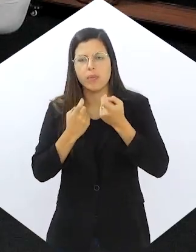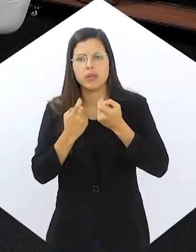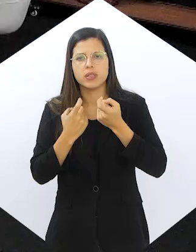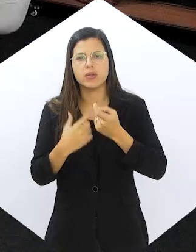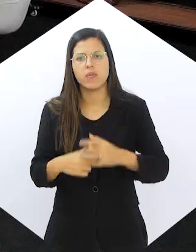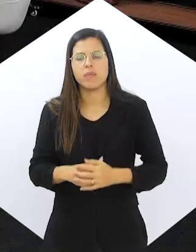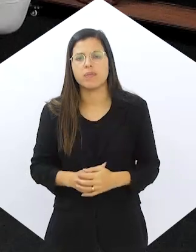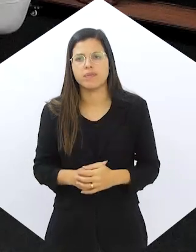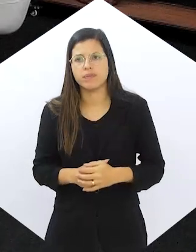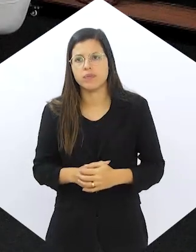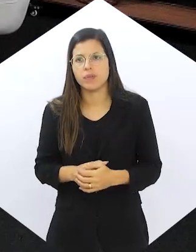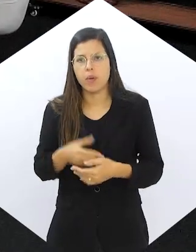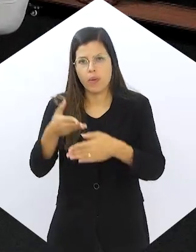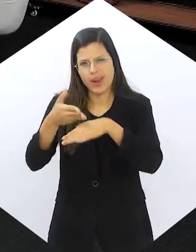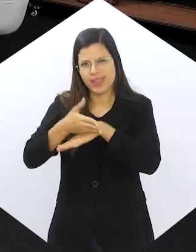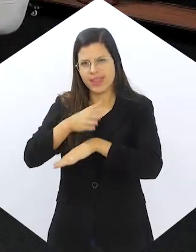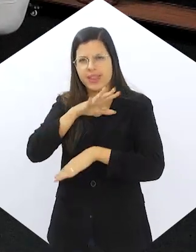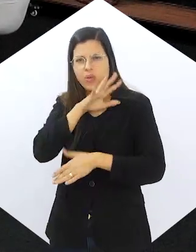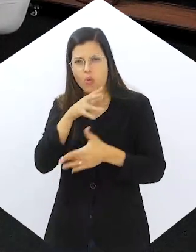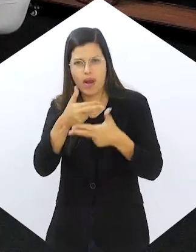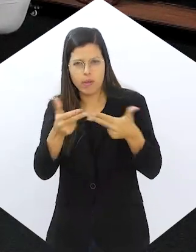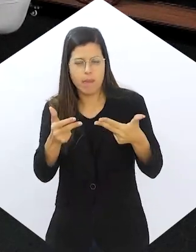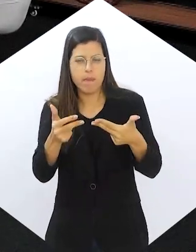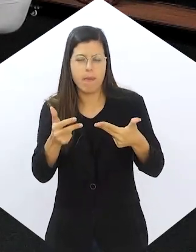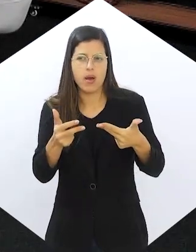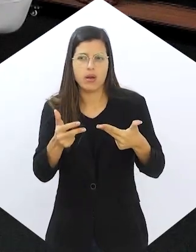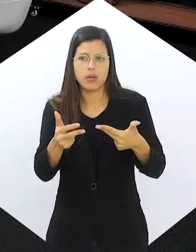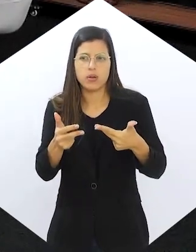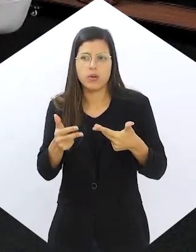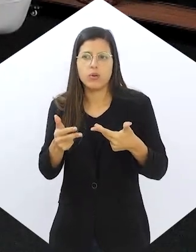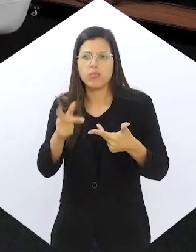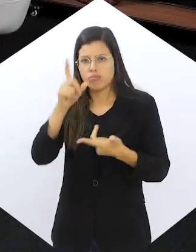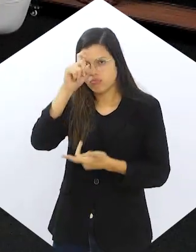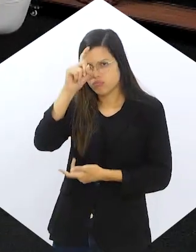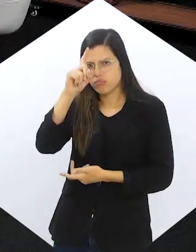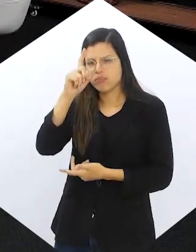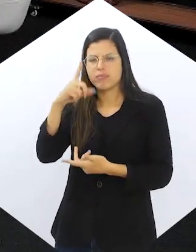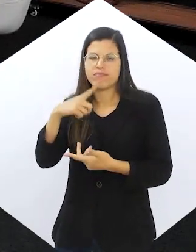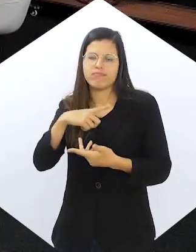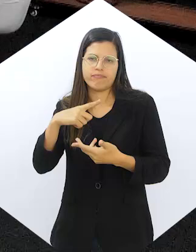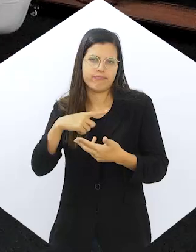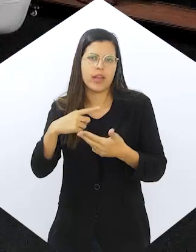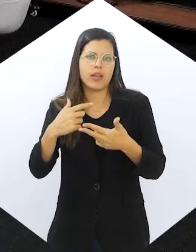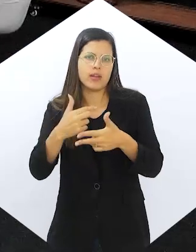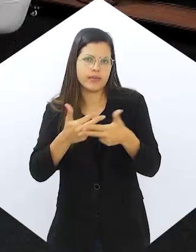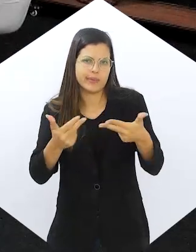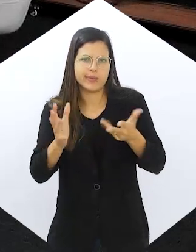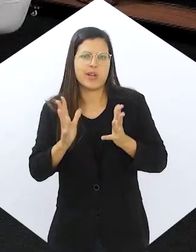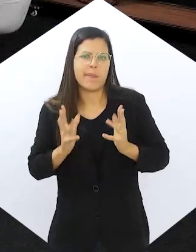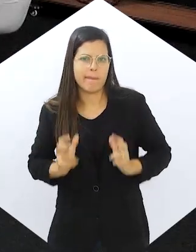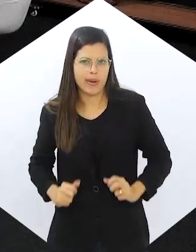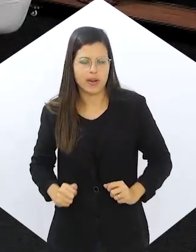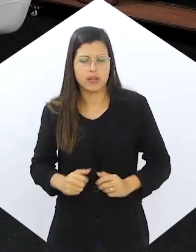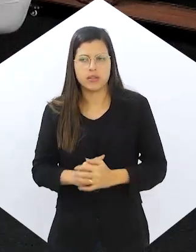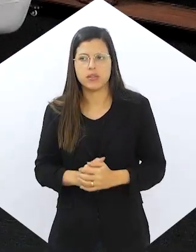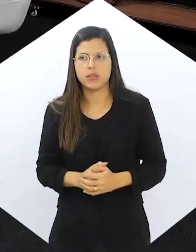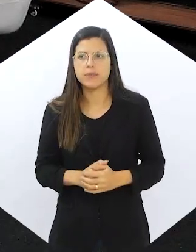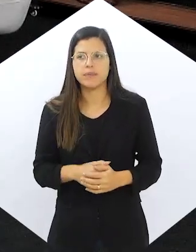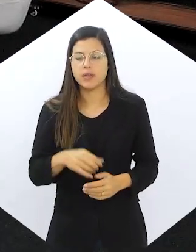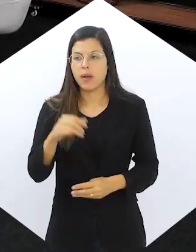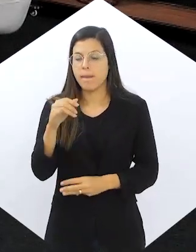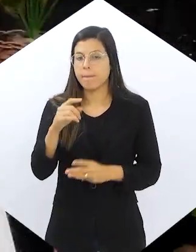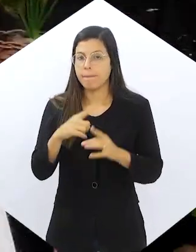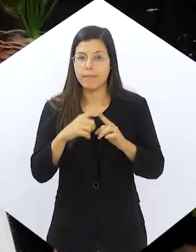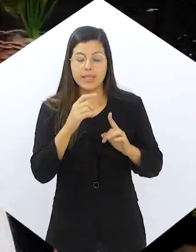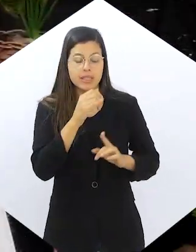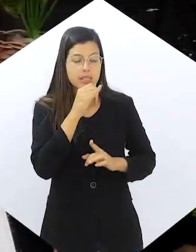preocupação com a entrada do animal por questões, assim, hospital tem toda a questão da higiene. E, por exemplo, se o tutor